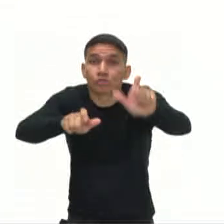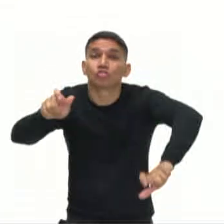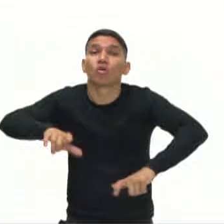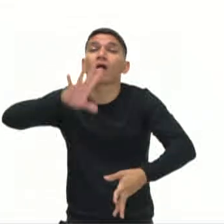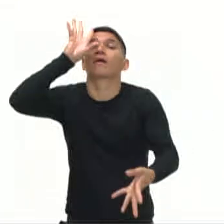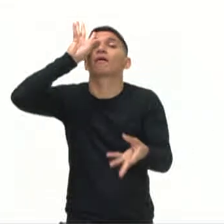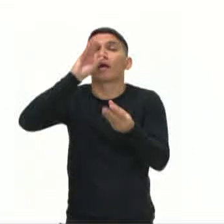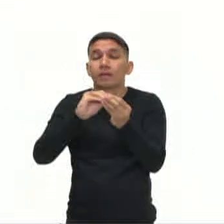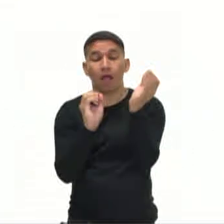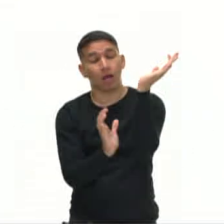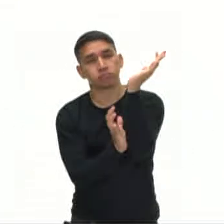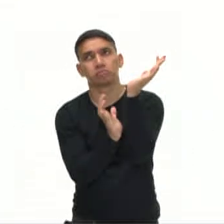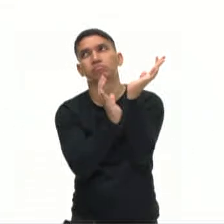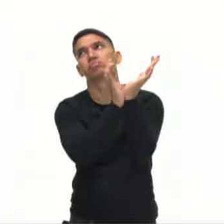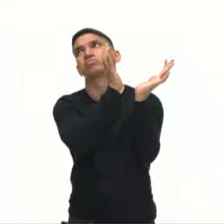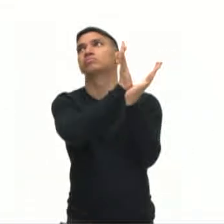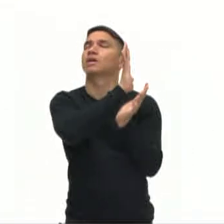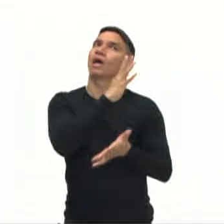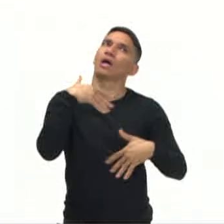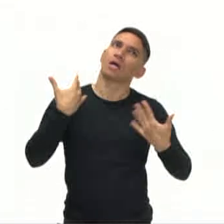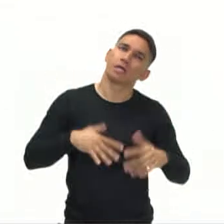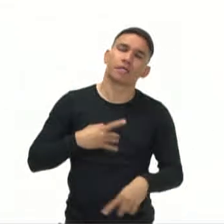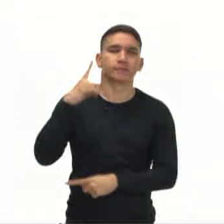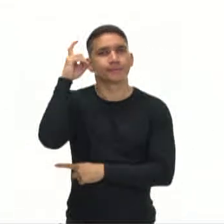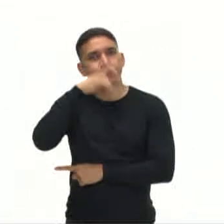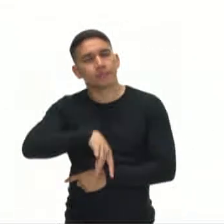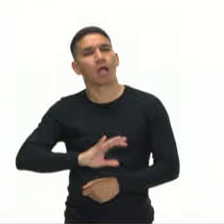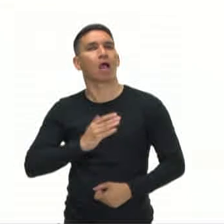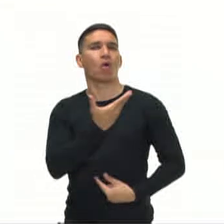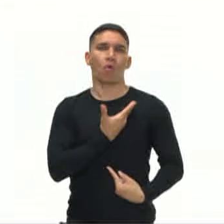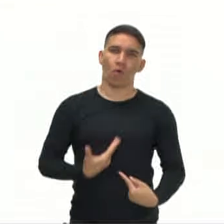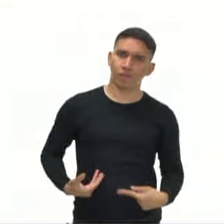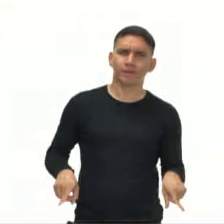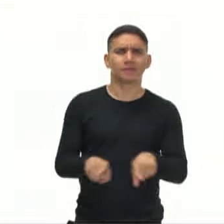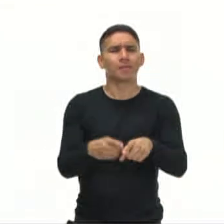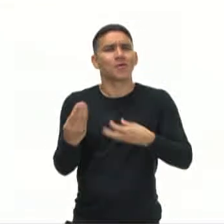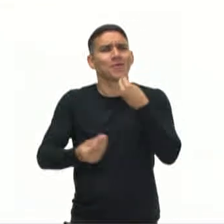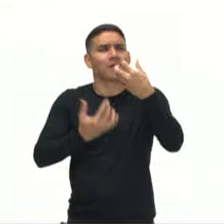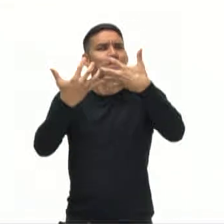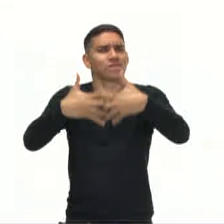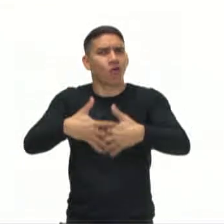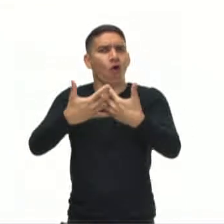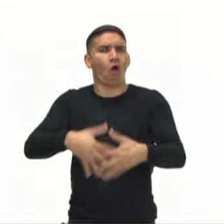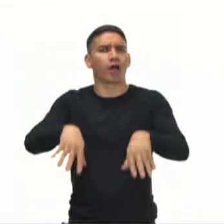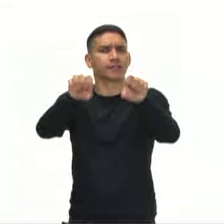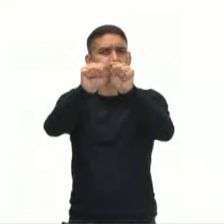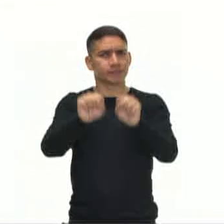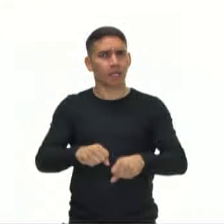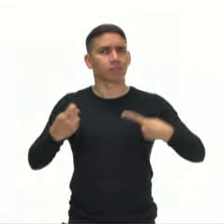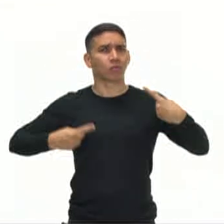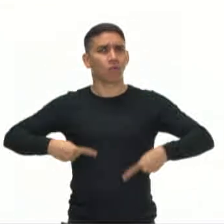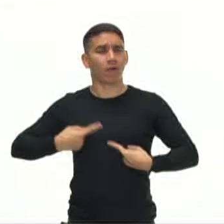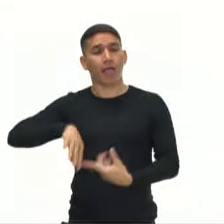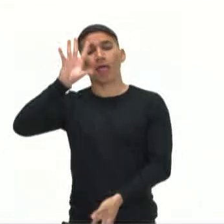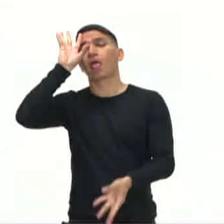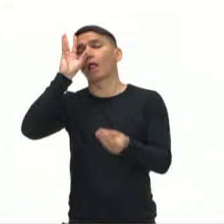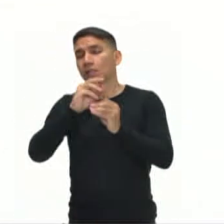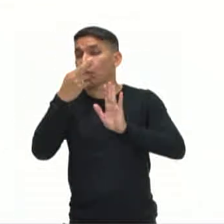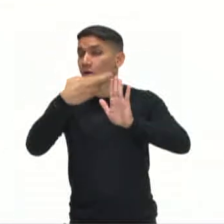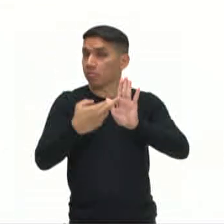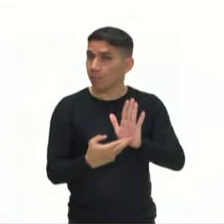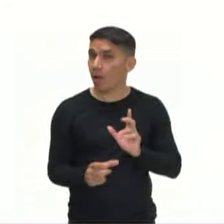a burocracia governamental e o funcionamento do sistema político, conhecimento das regras